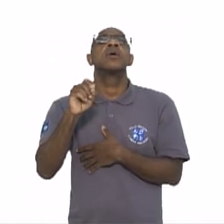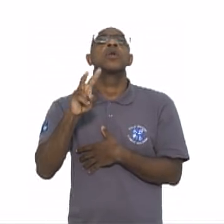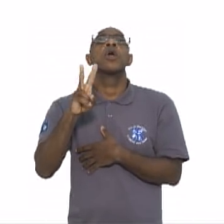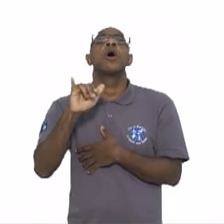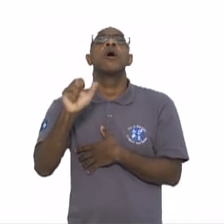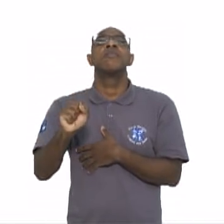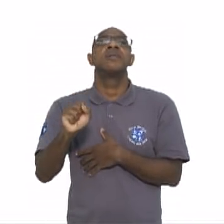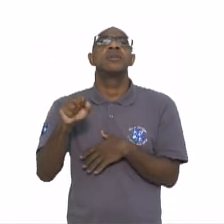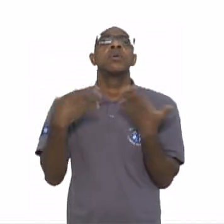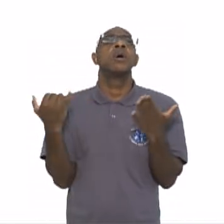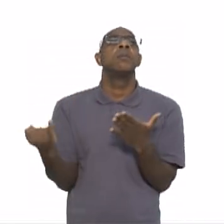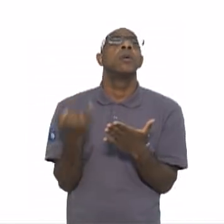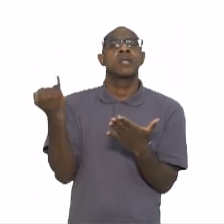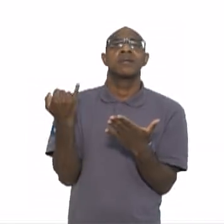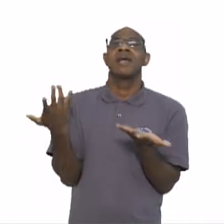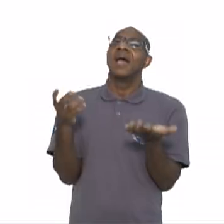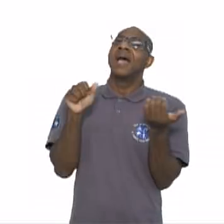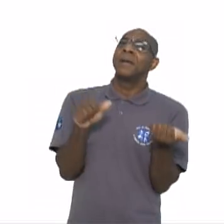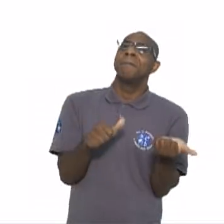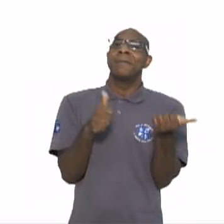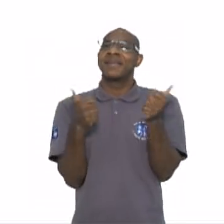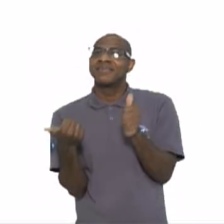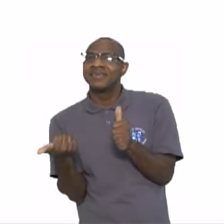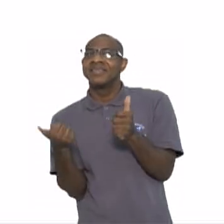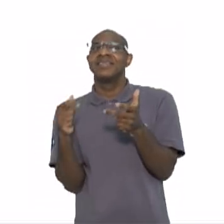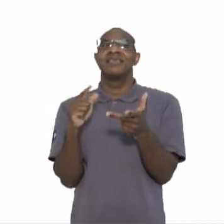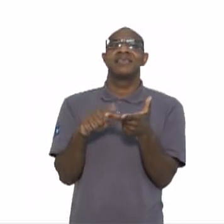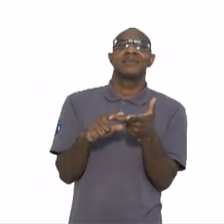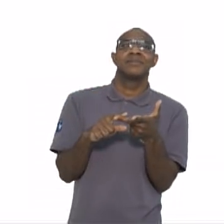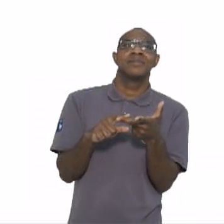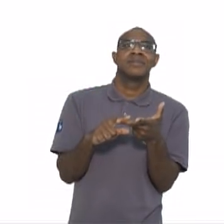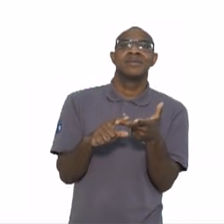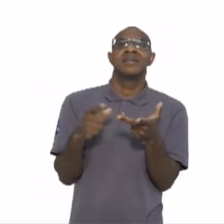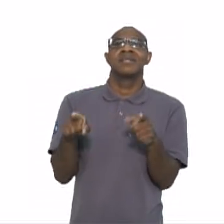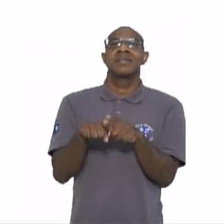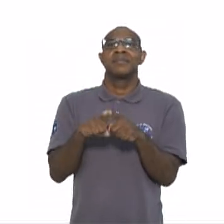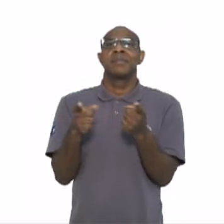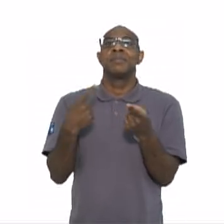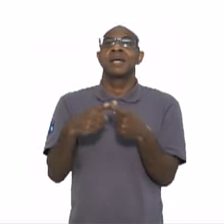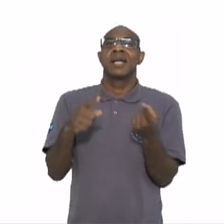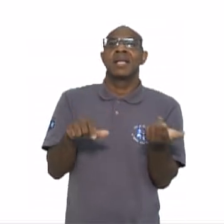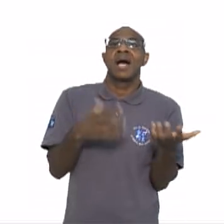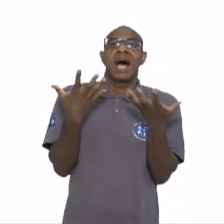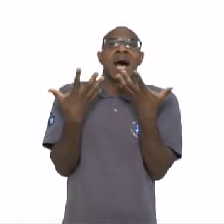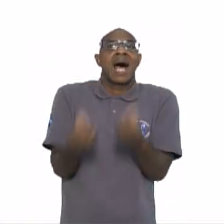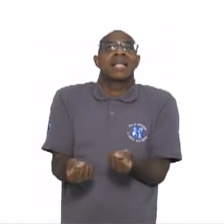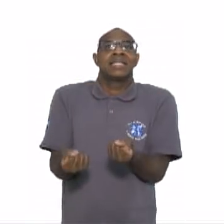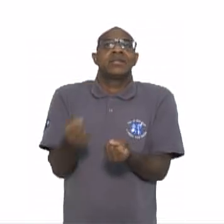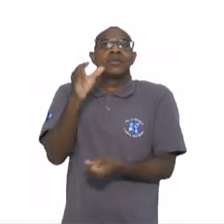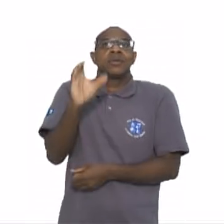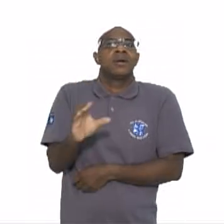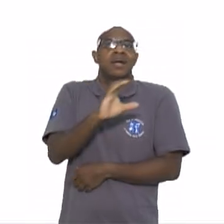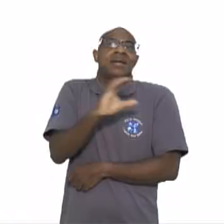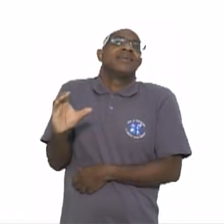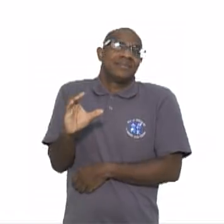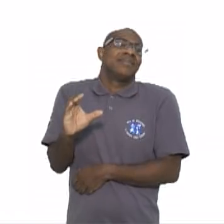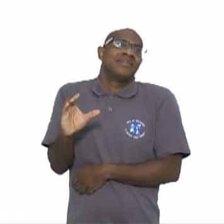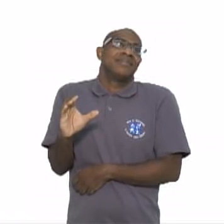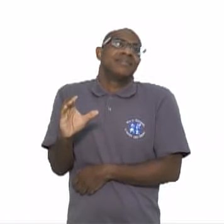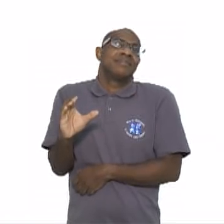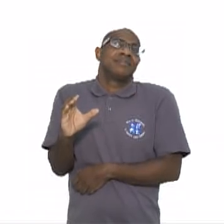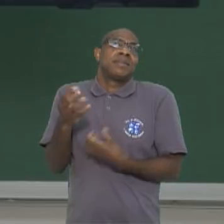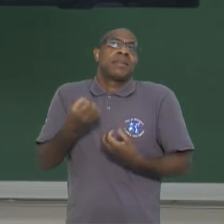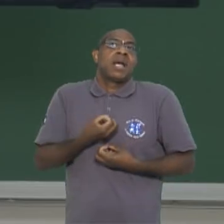bastante Clovis, o batismo de Clovis. Sua importância reside na sua conversão ao cristianismo, que será decisiva para a construção